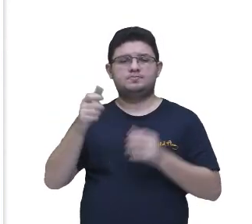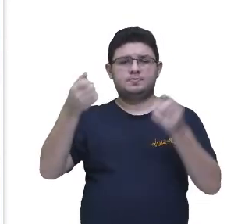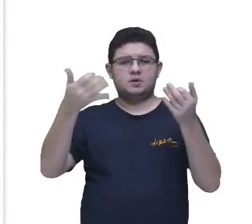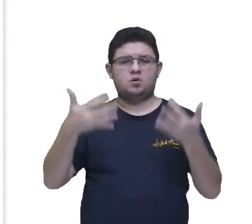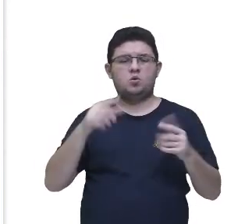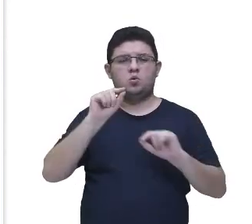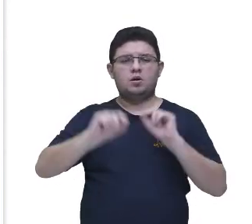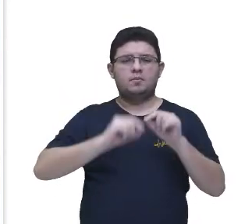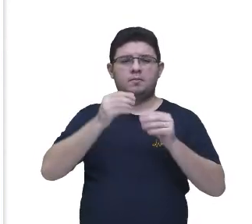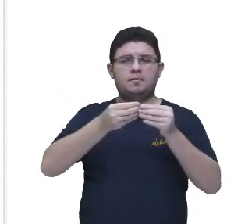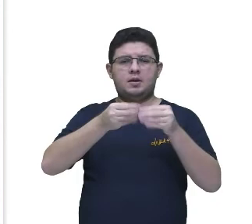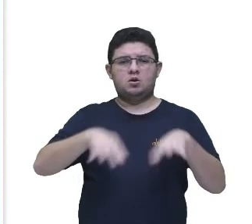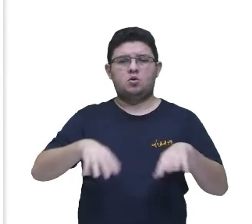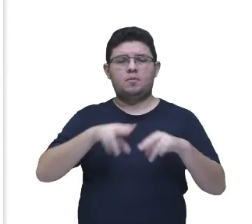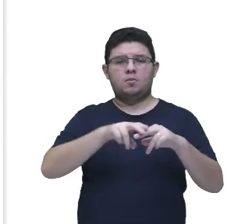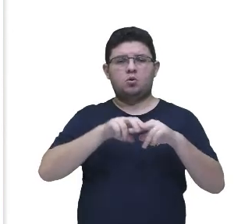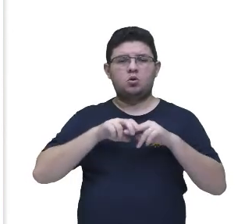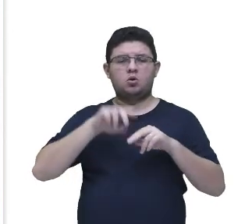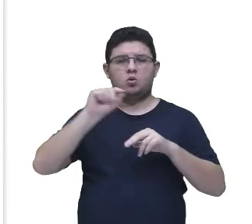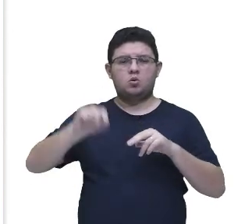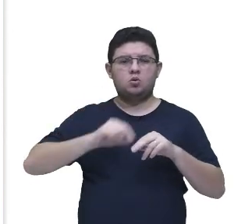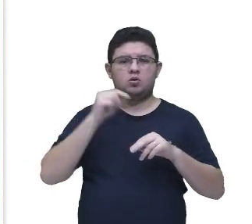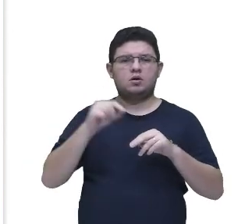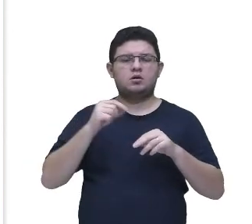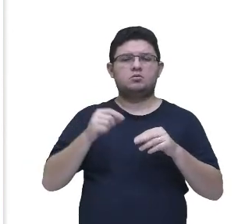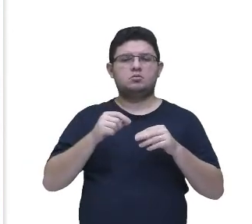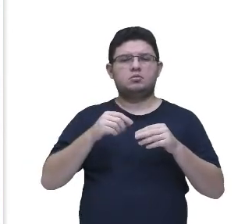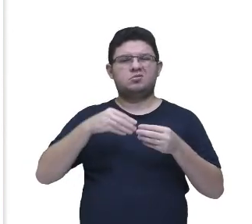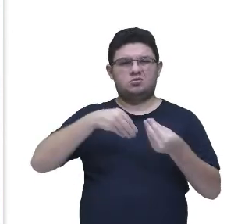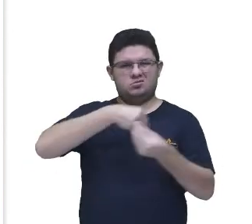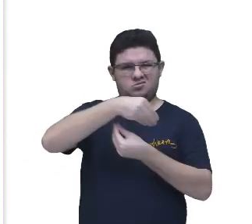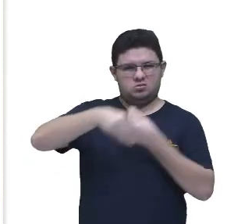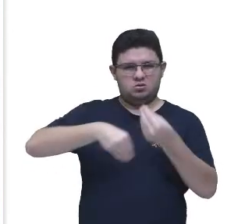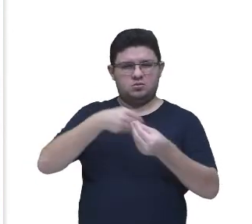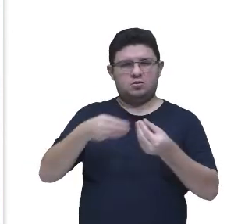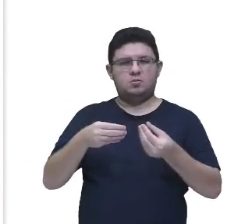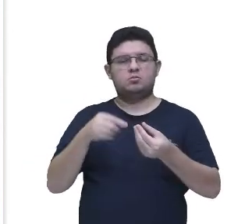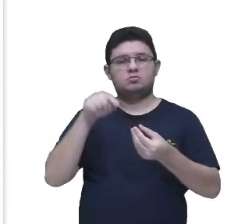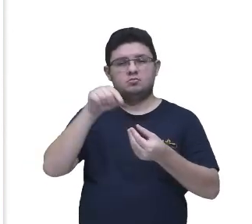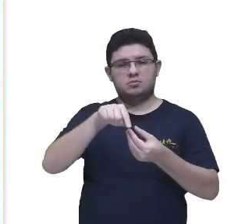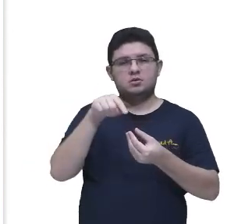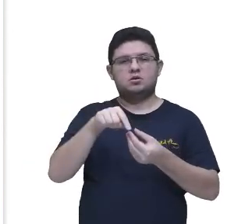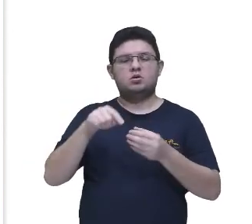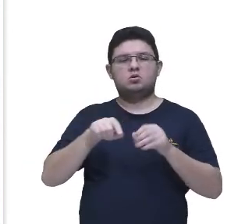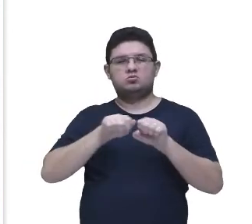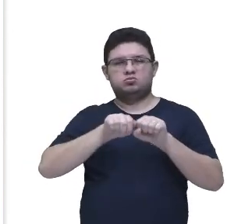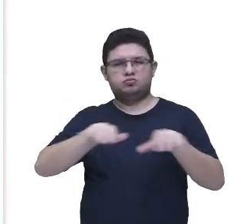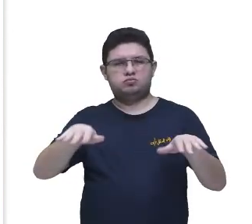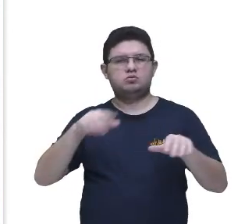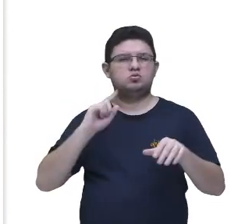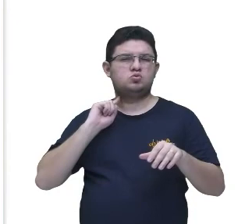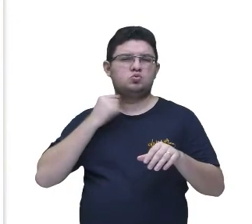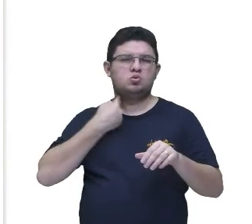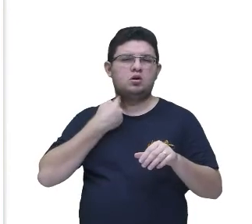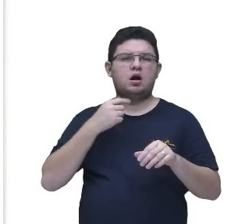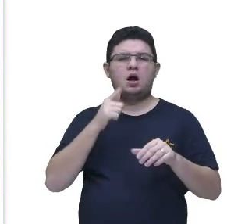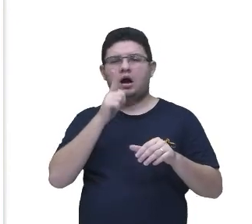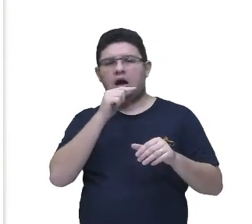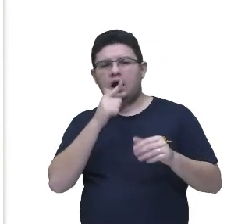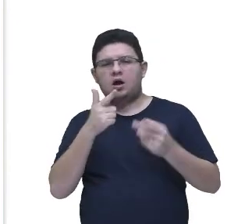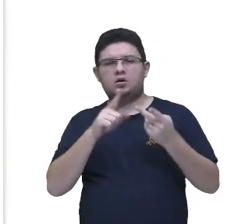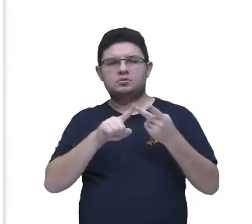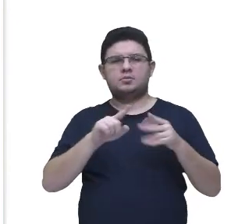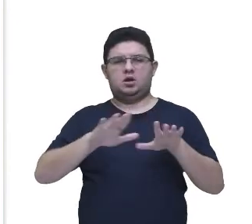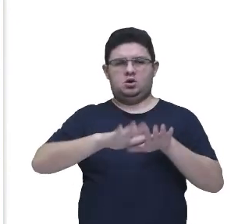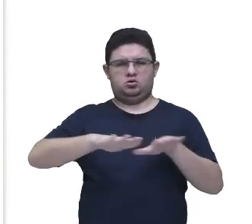prejudicial, pois é uma fonte de contaminação do solo e da água. Aí, ó, tranquilo, conseguiu colocar aí bacana. E aí os